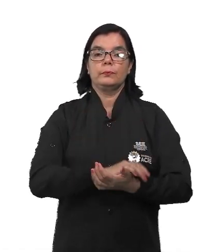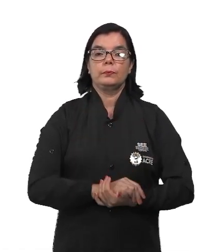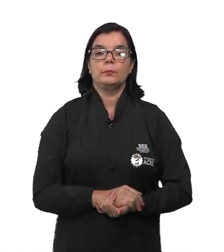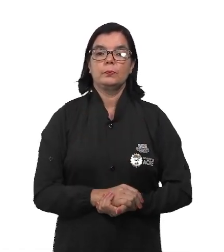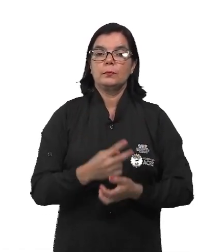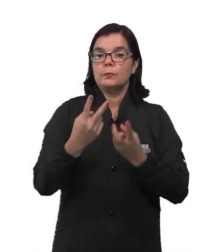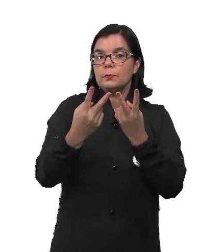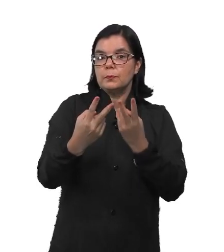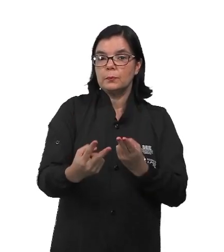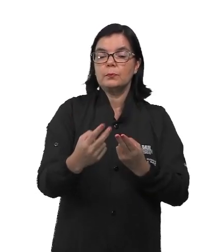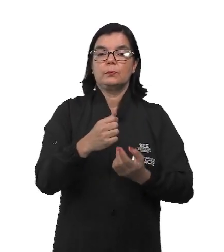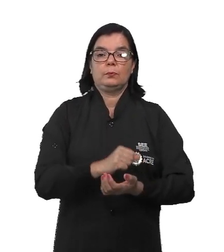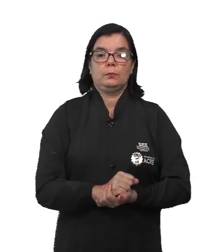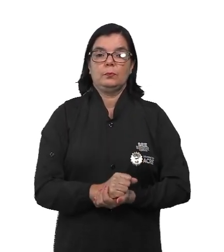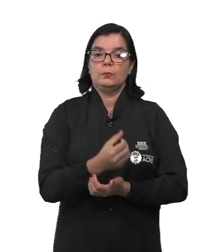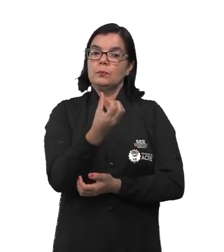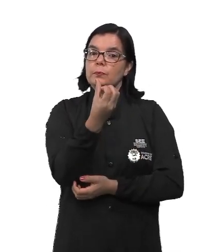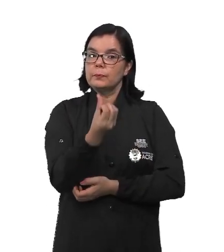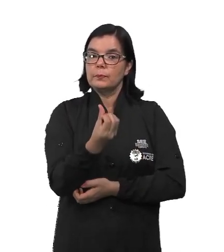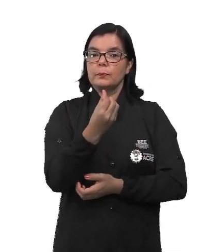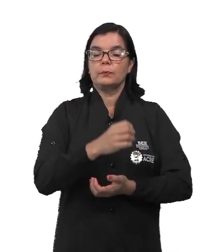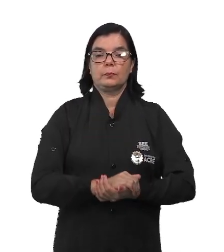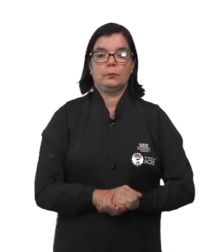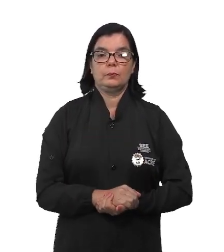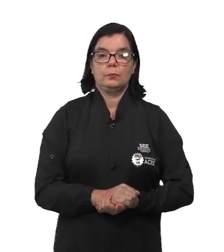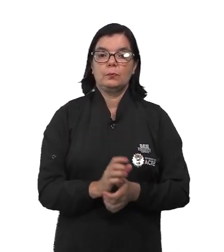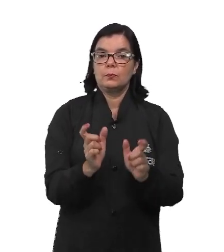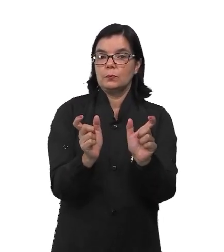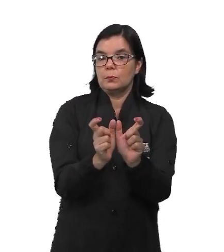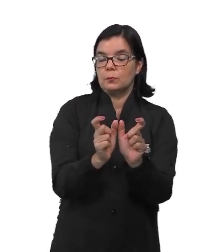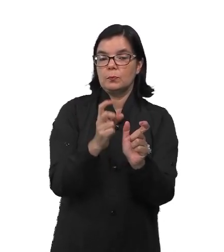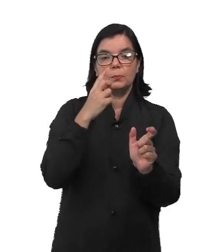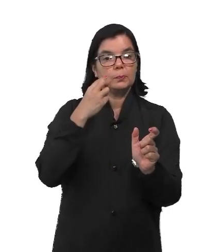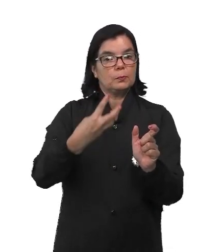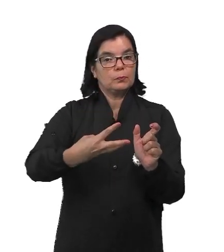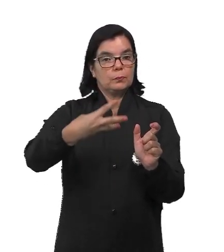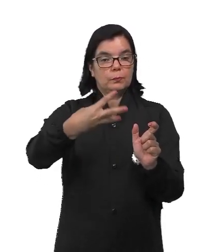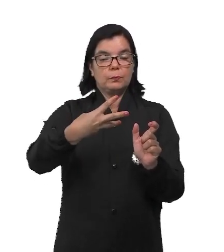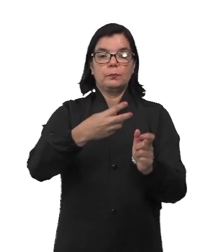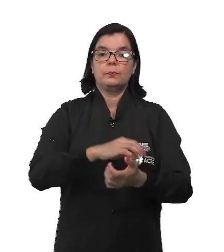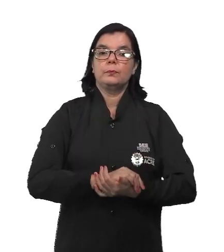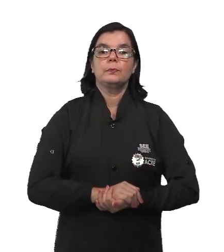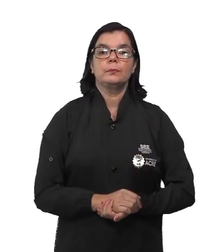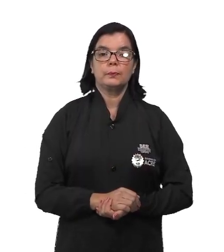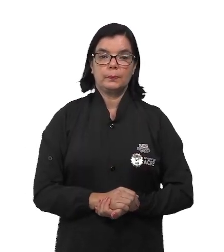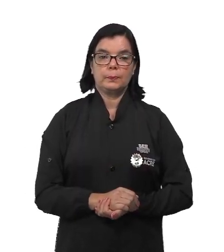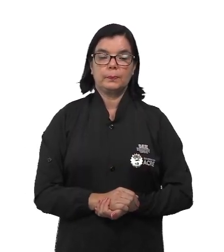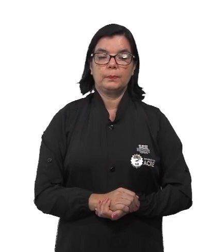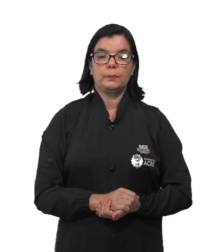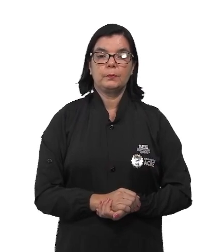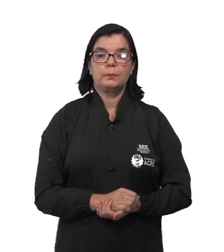é igual a 6. Valor central, terceiro valor.